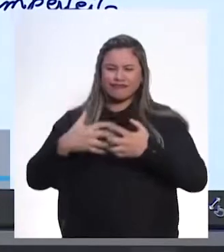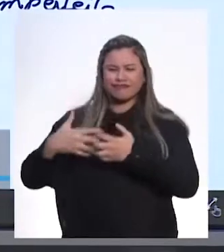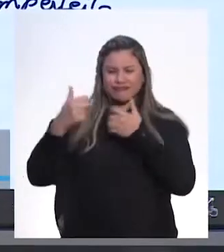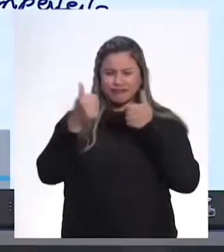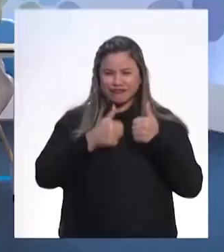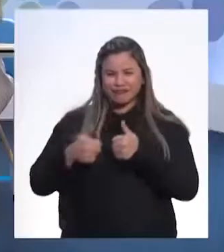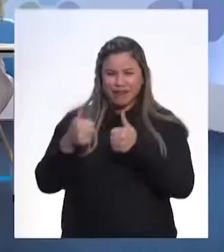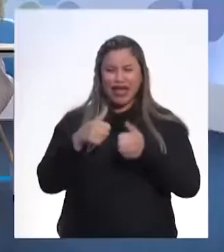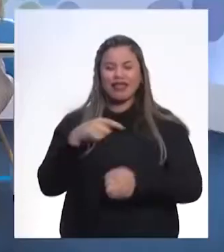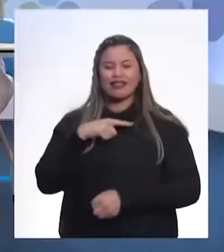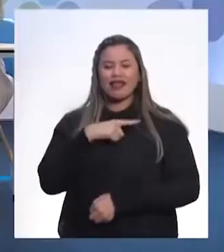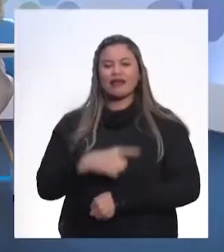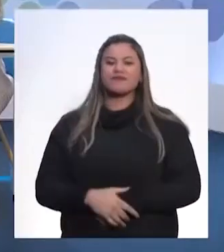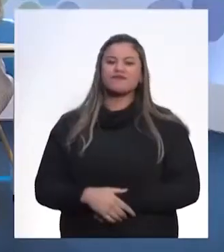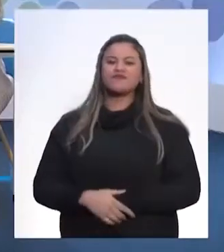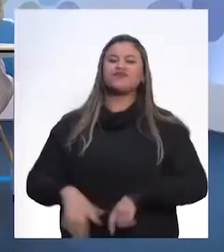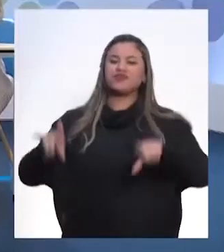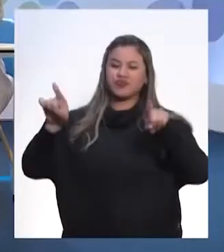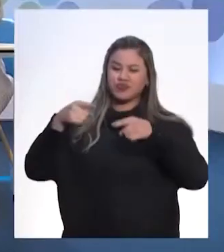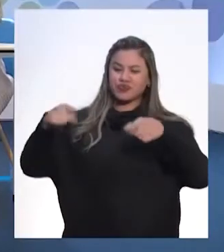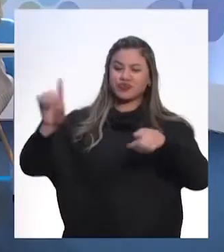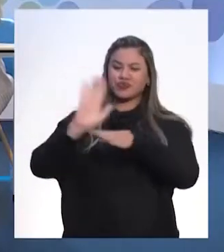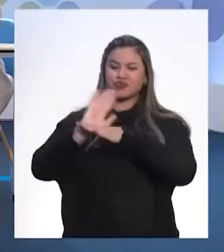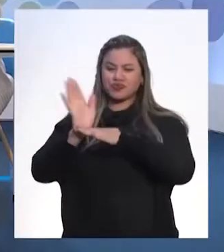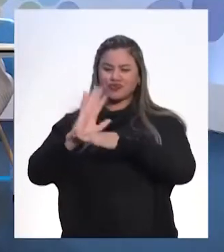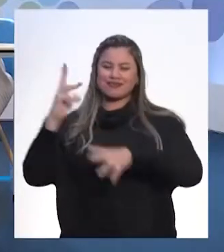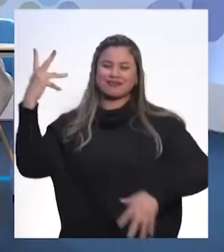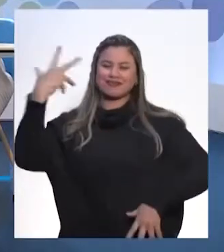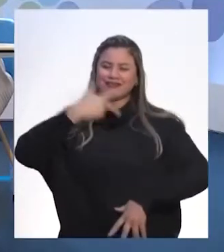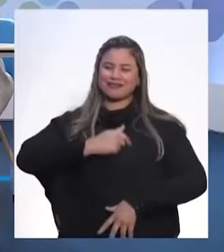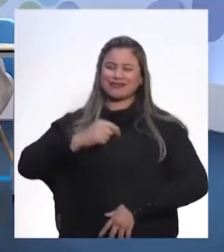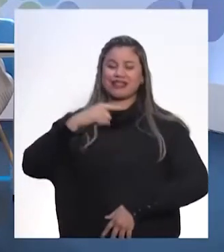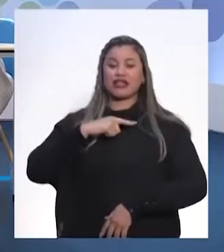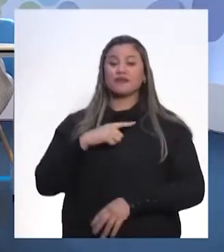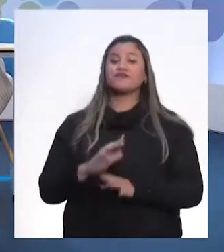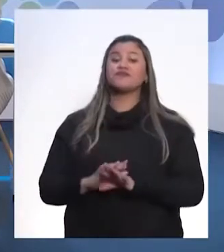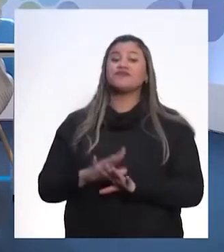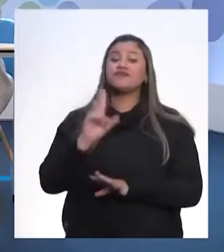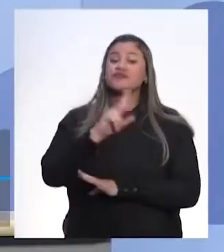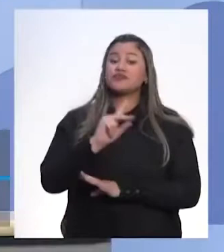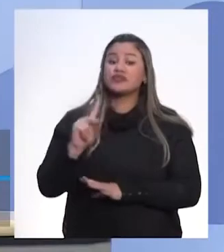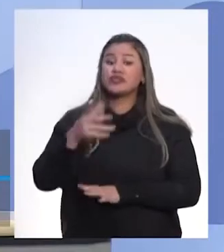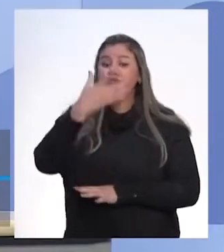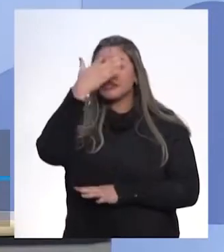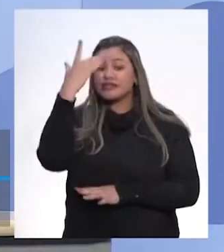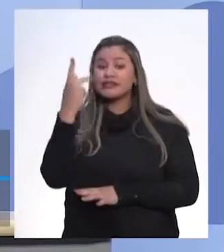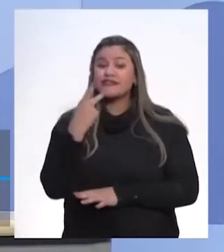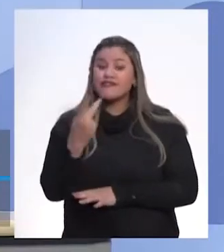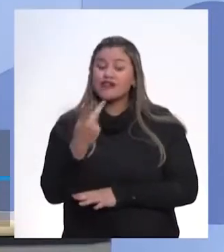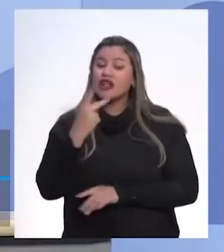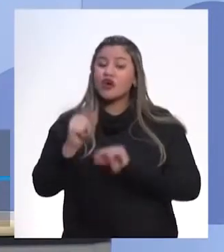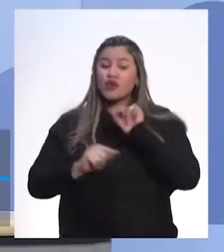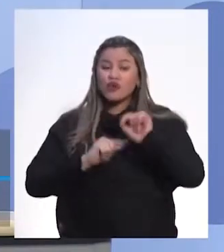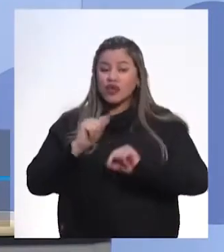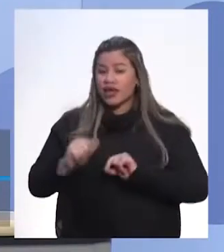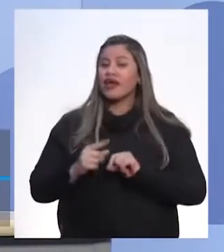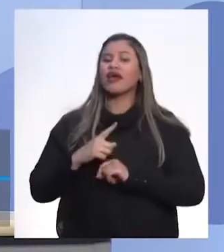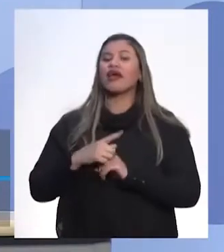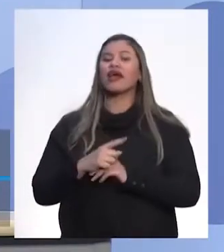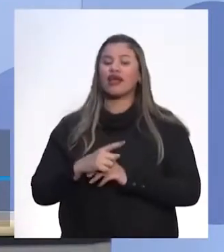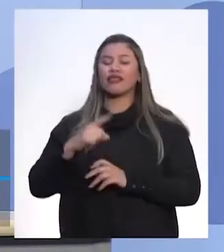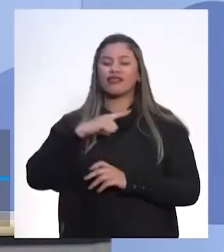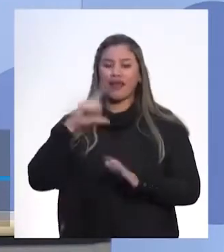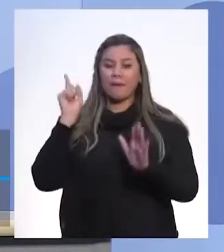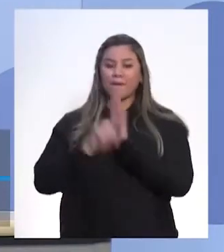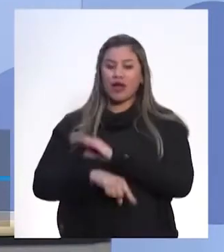professora? Né? Os musicais são lindos. Professora, só esqueci de falar aqui, o pessoal respondeu a